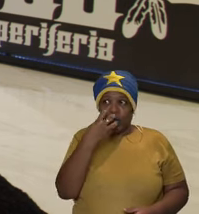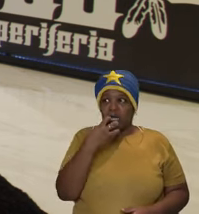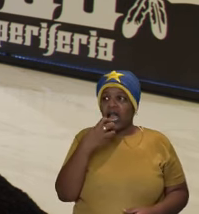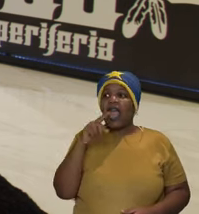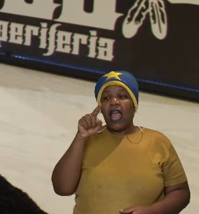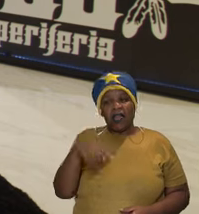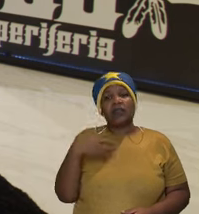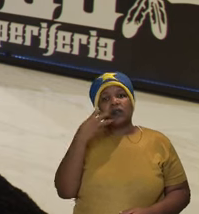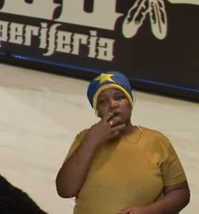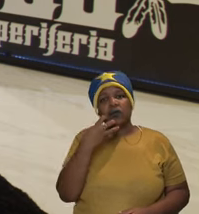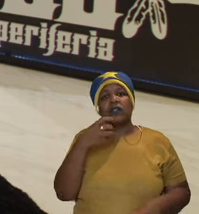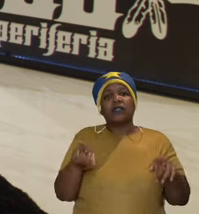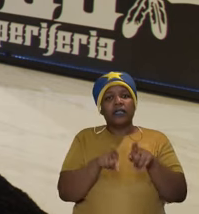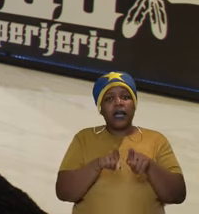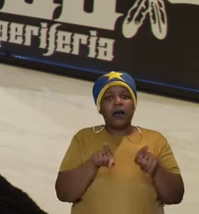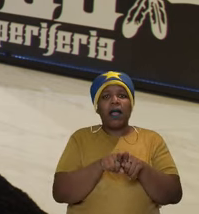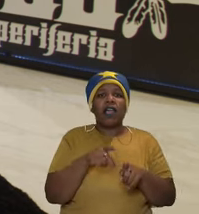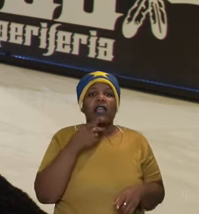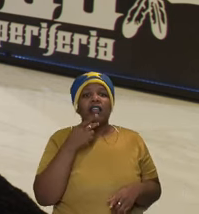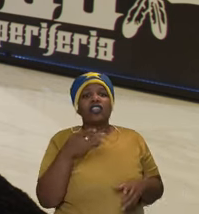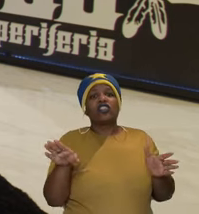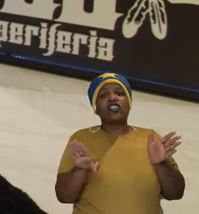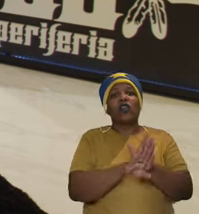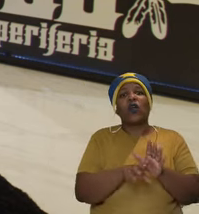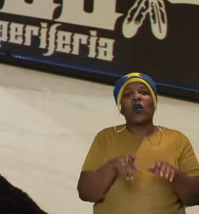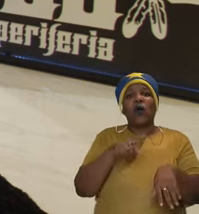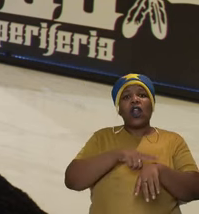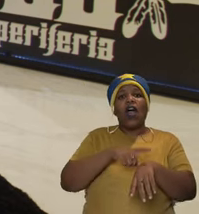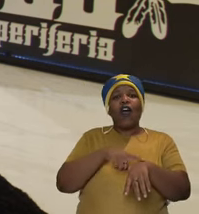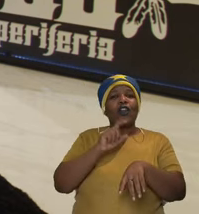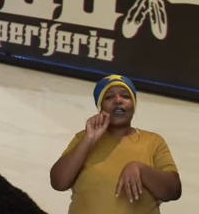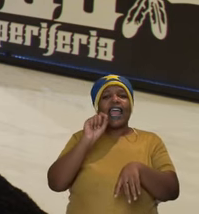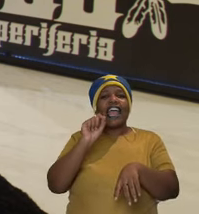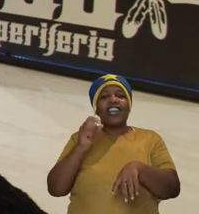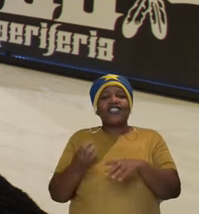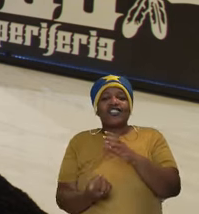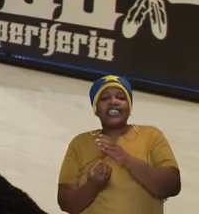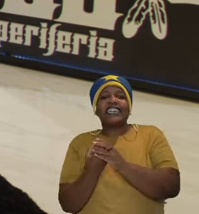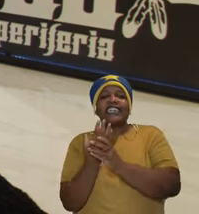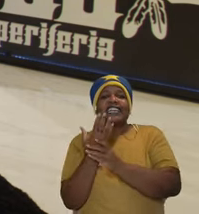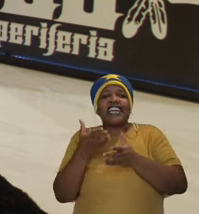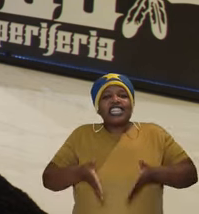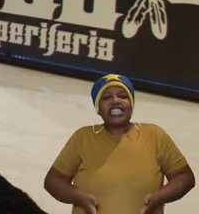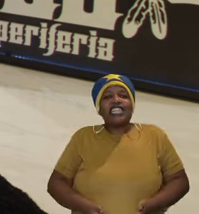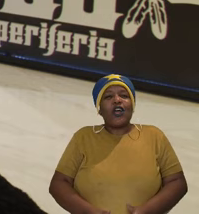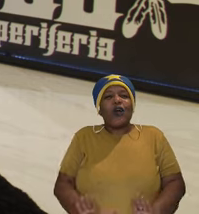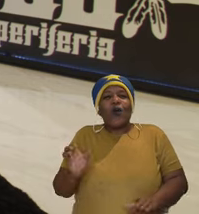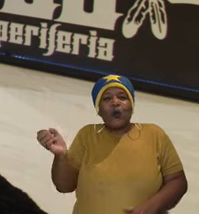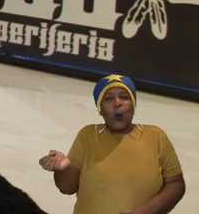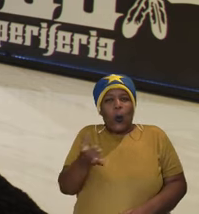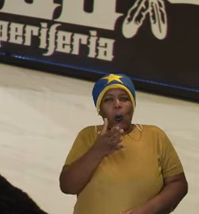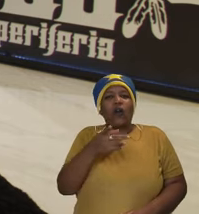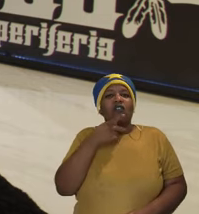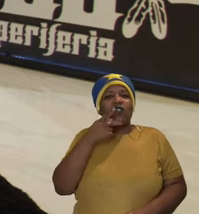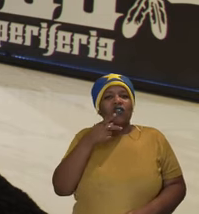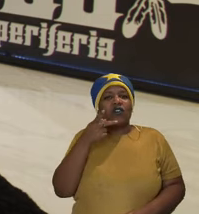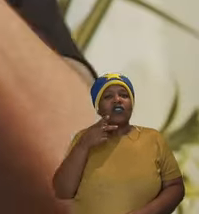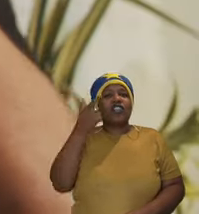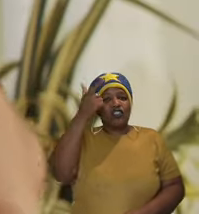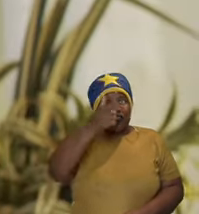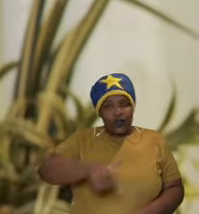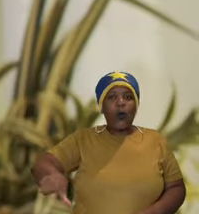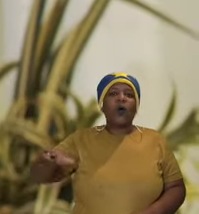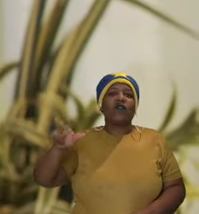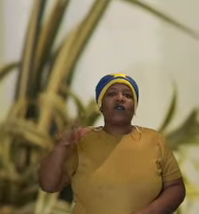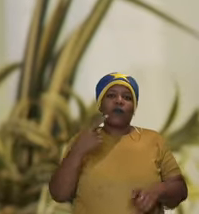também chegou numa hora de renascimento até da Tribo da Periferia, da renovação, da onde surgiu de novo, né,